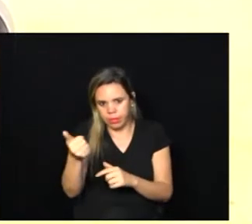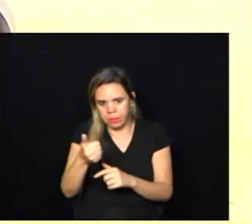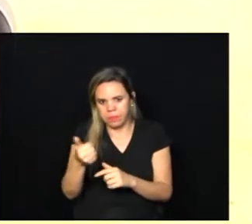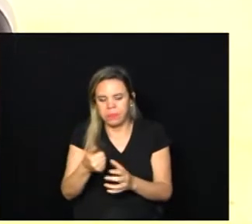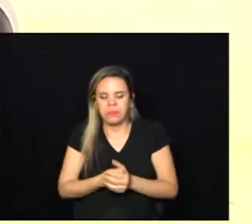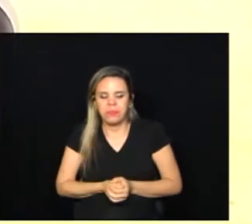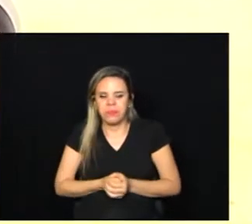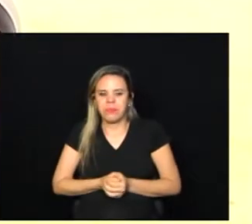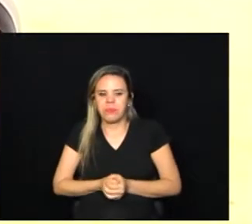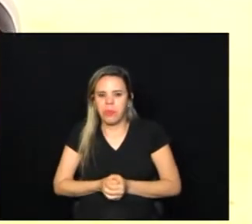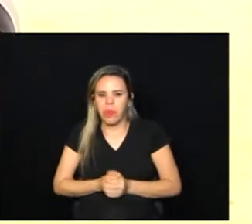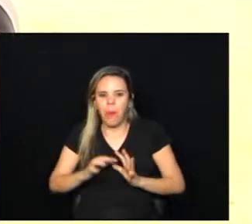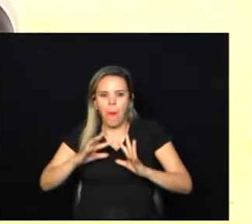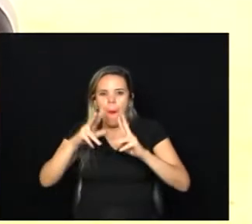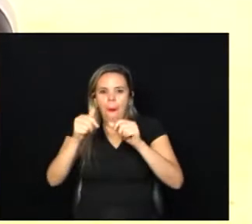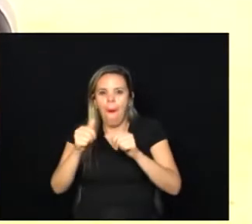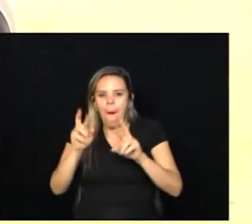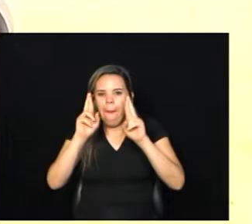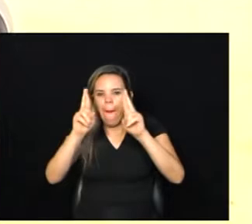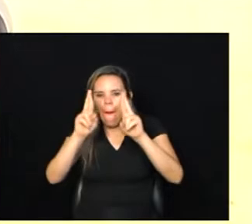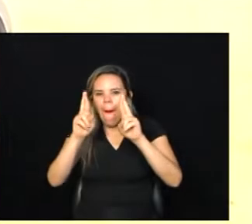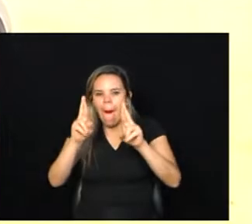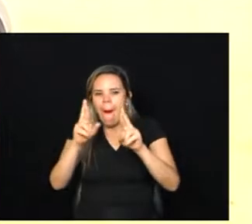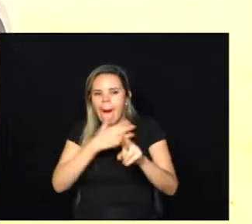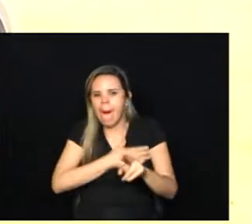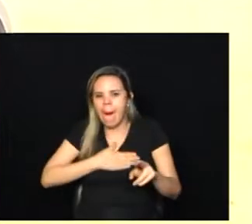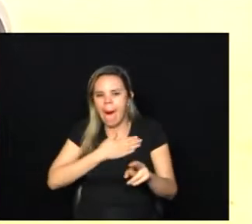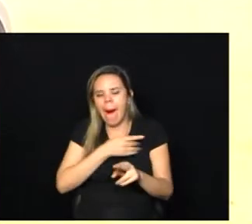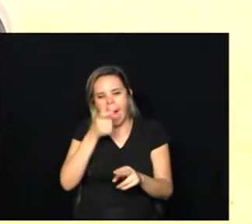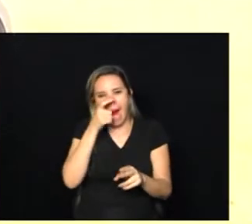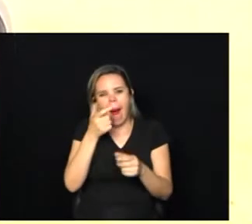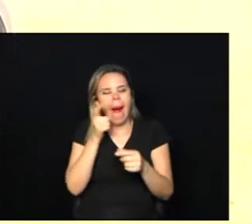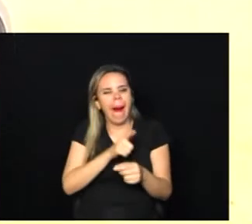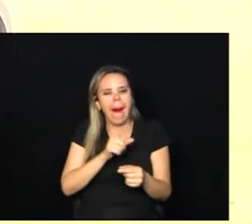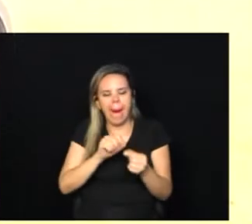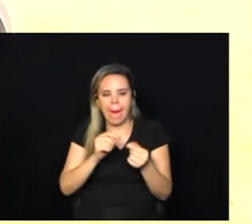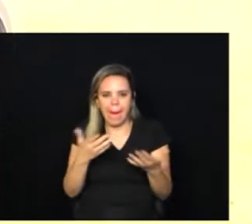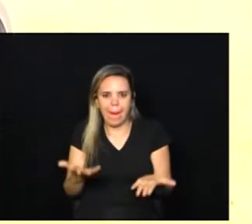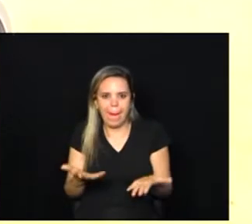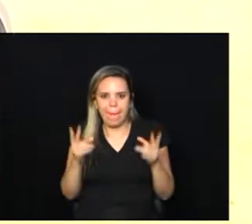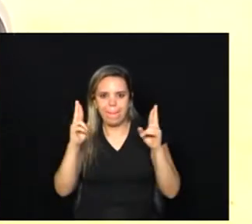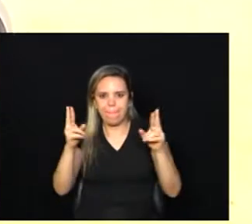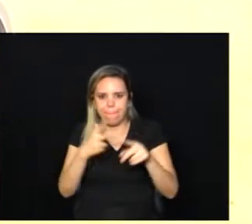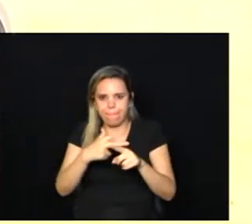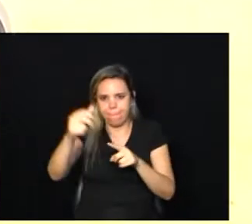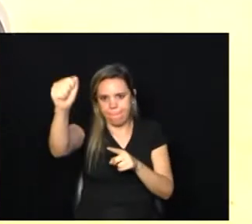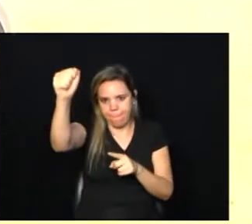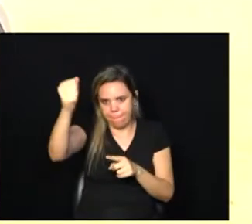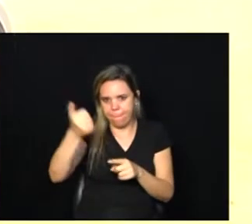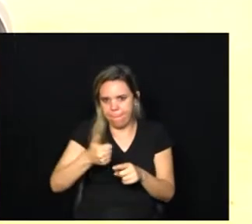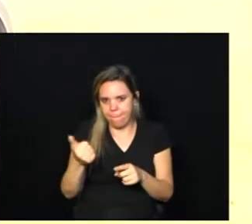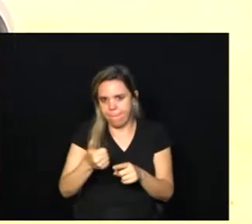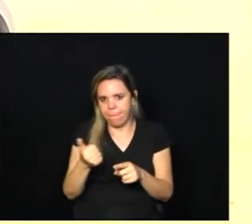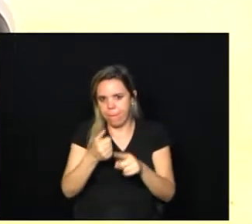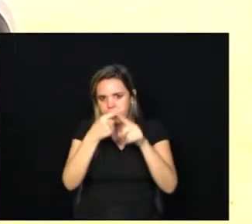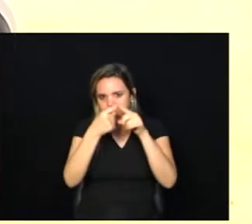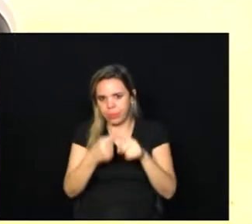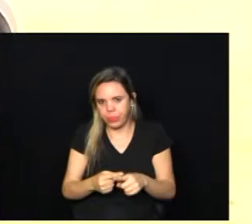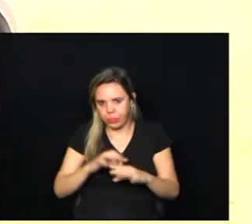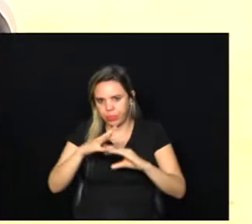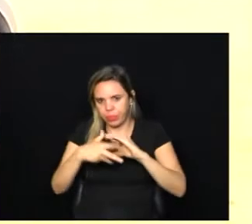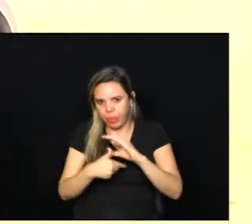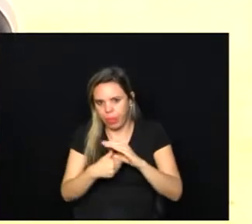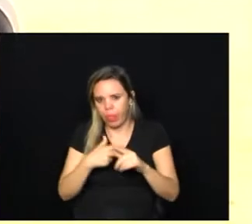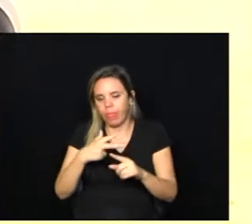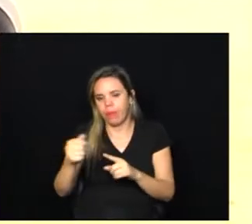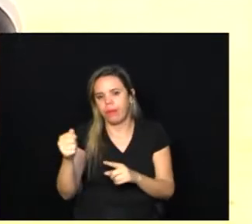edição e todos estão numa expectativa tremenda aí para ver quem que vai ser o grande campeão aí da primeira Copa dos